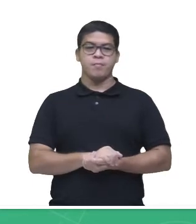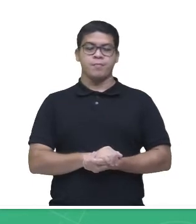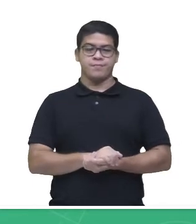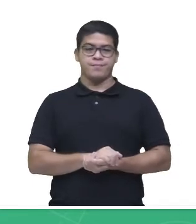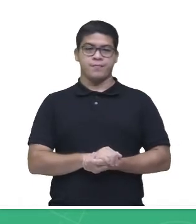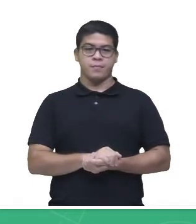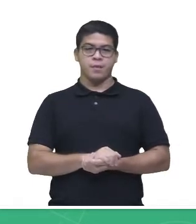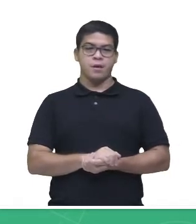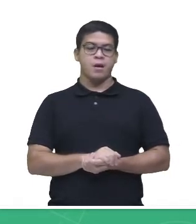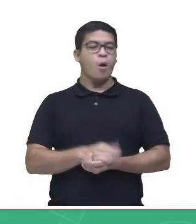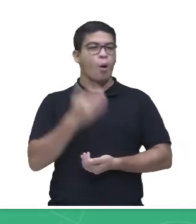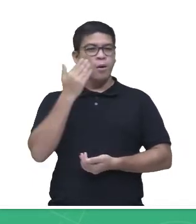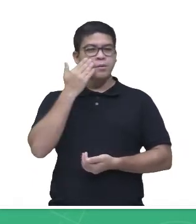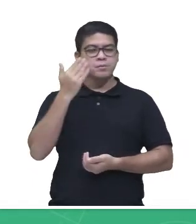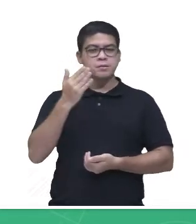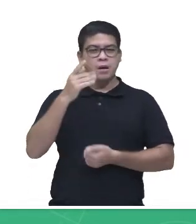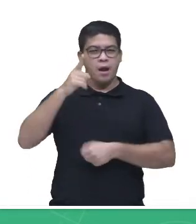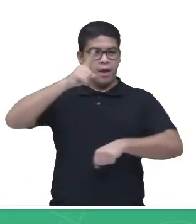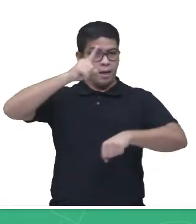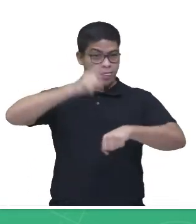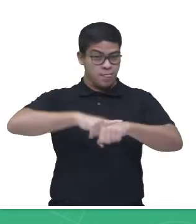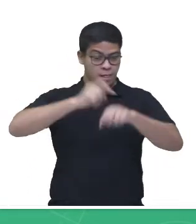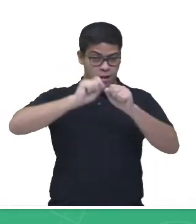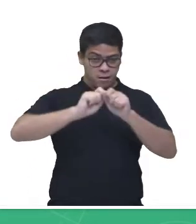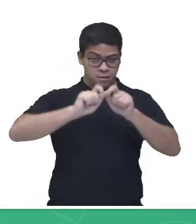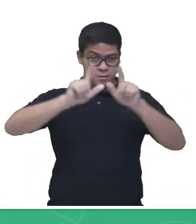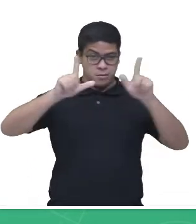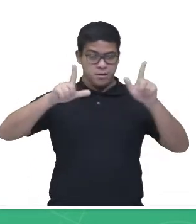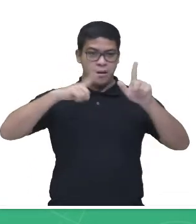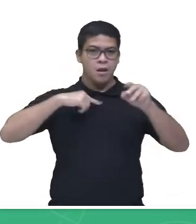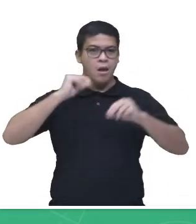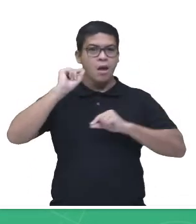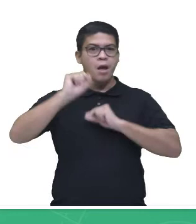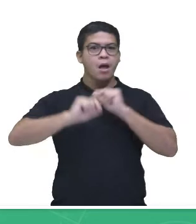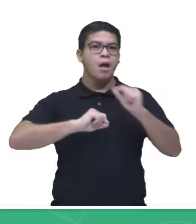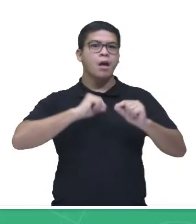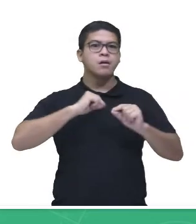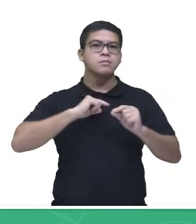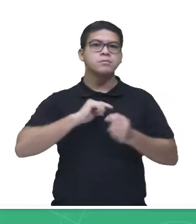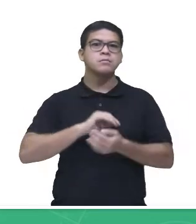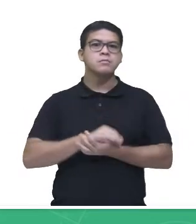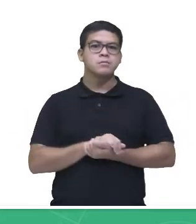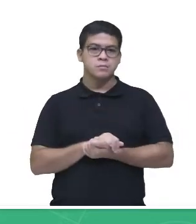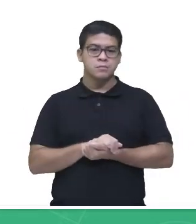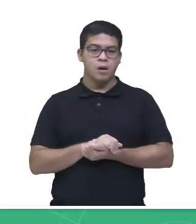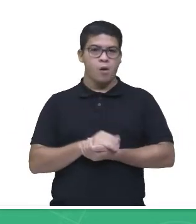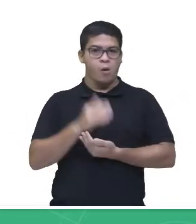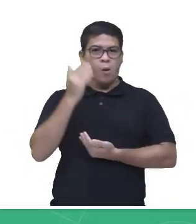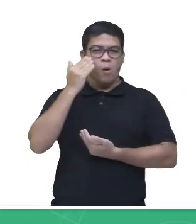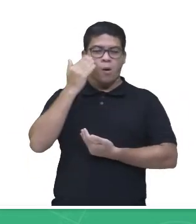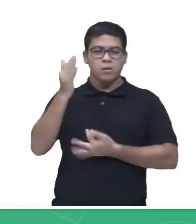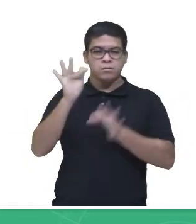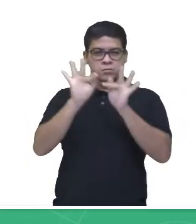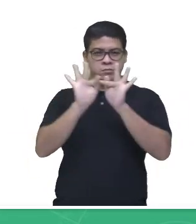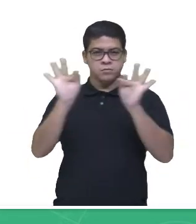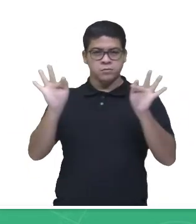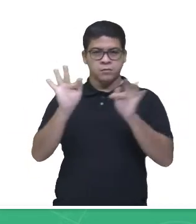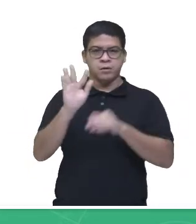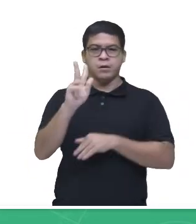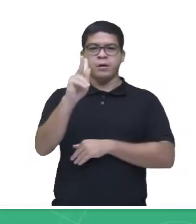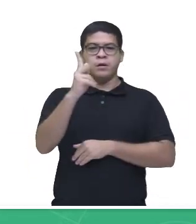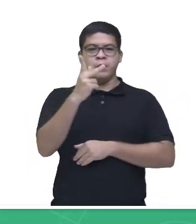primeiro momento é um acessório, esta manhã, porque eu gostaria mesmo que todos ficassem atentos com